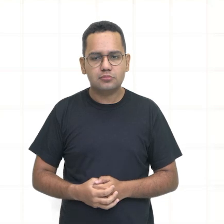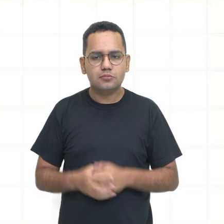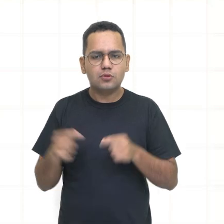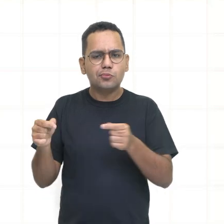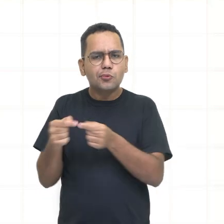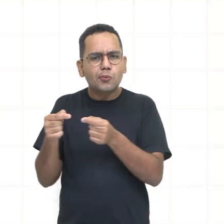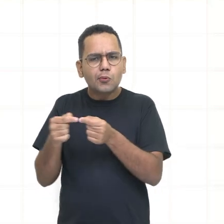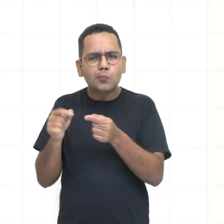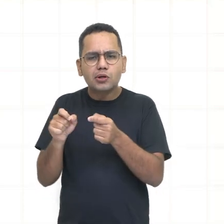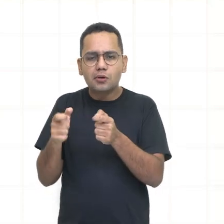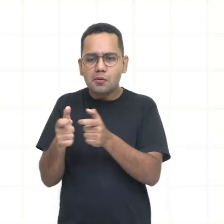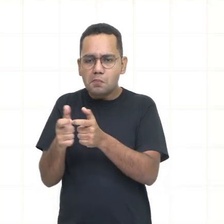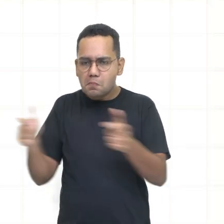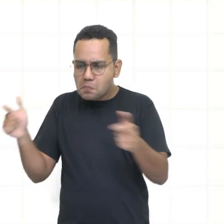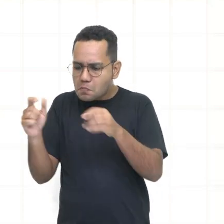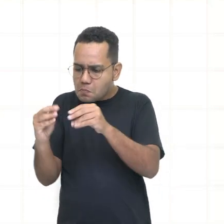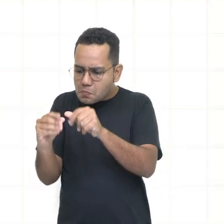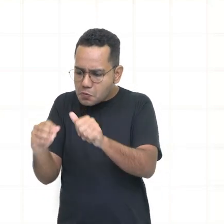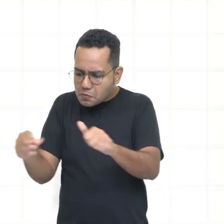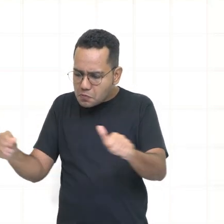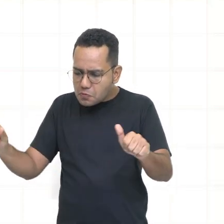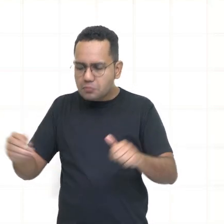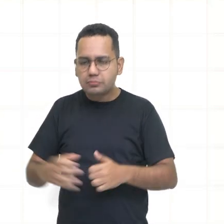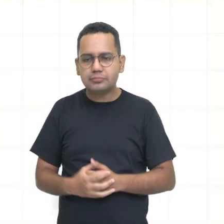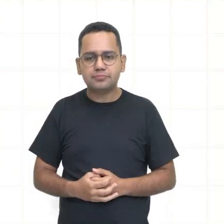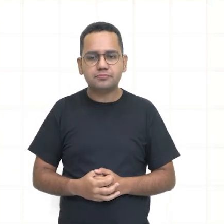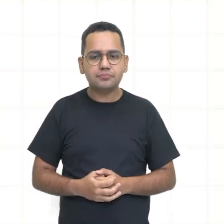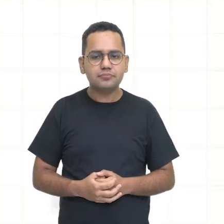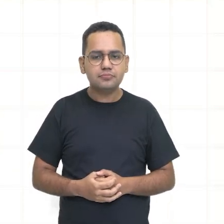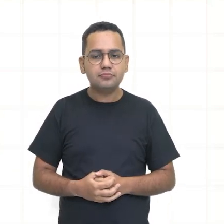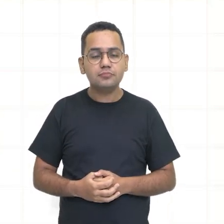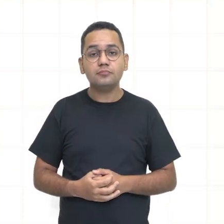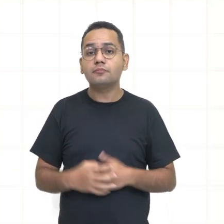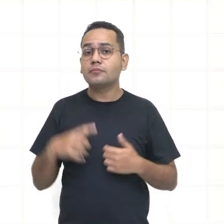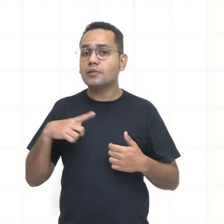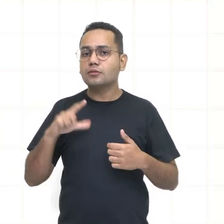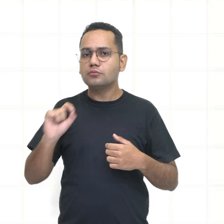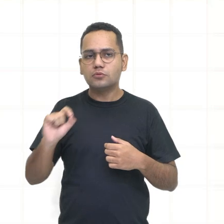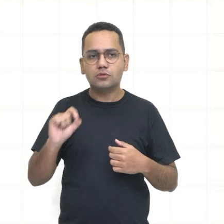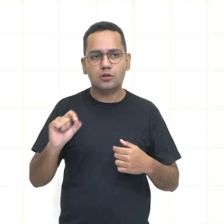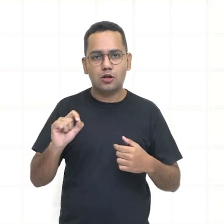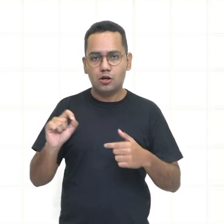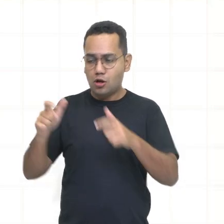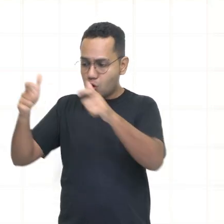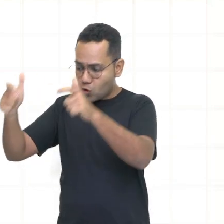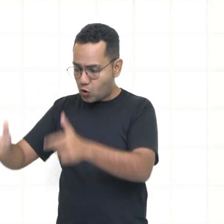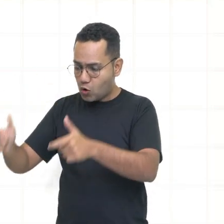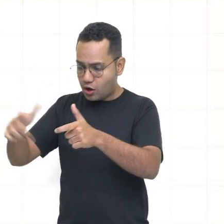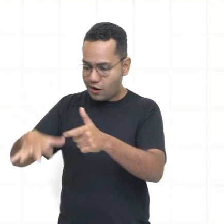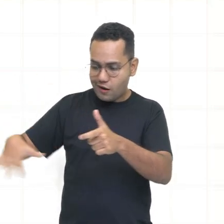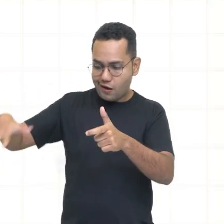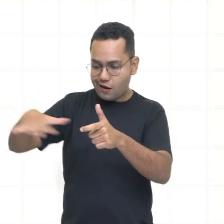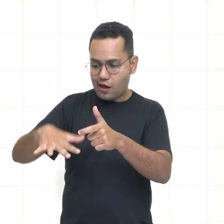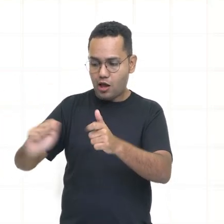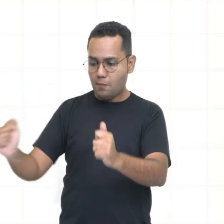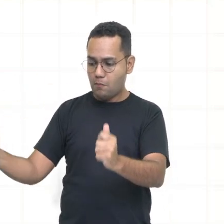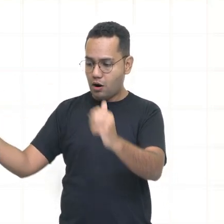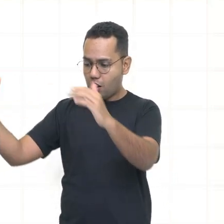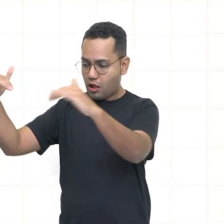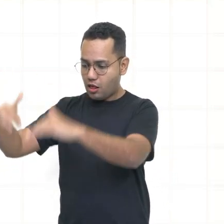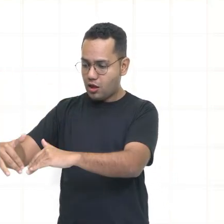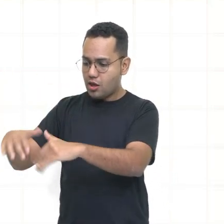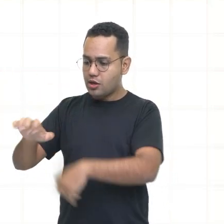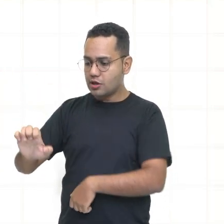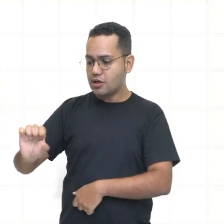que expansão territorial, colocar todos os povos germanos em um local que ele vai considerar como espaço